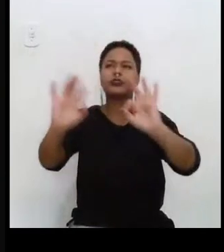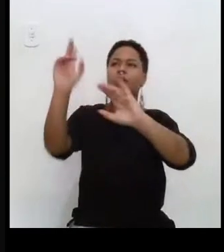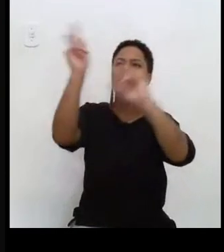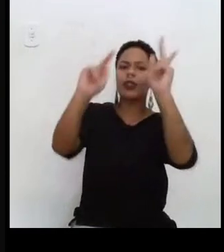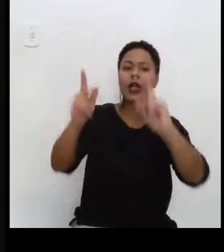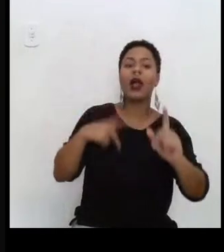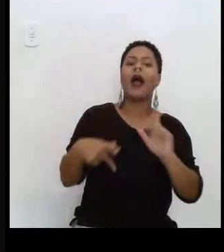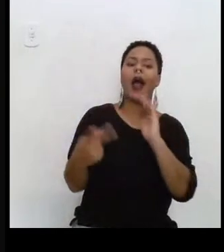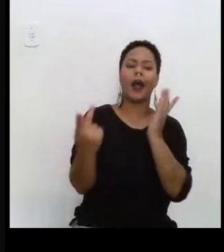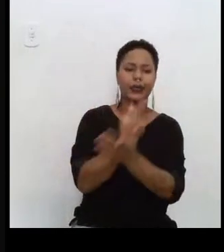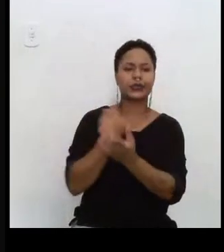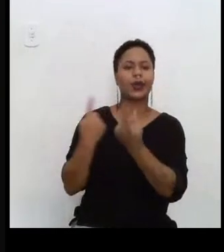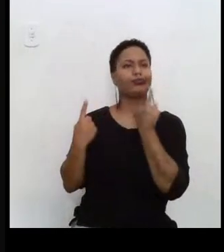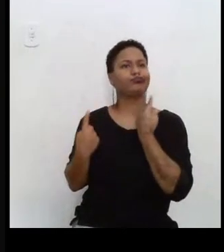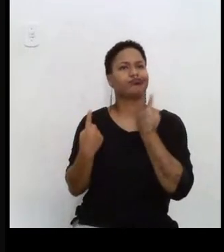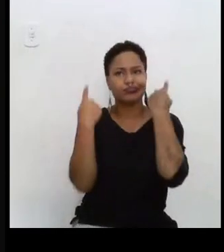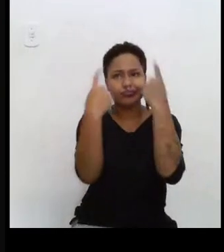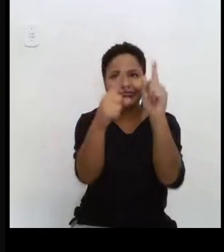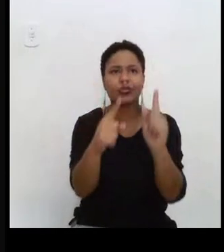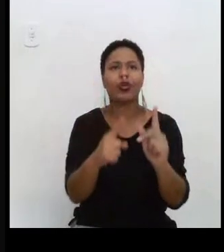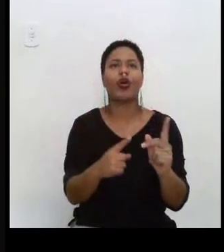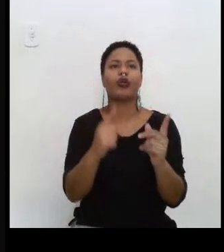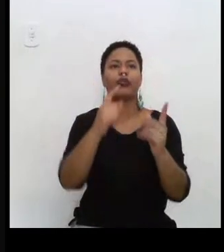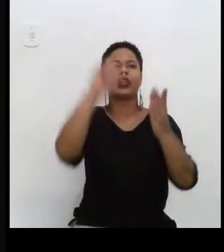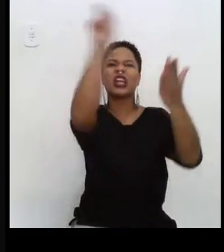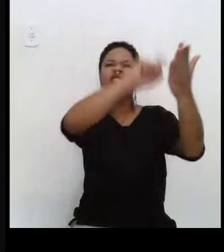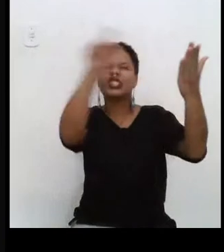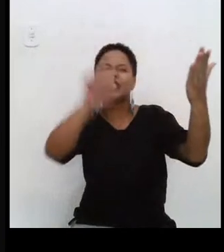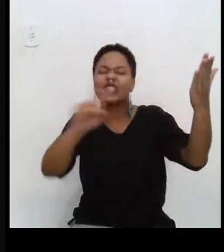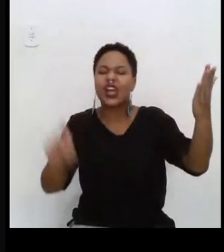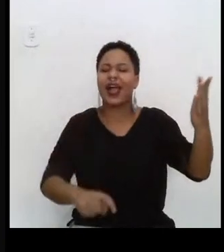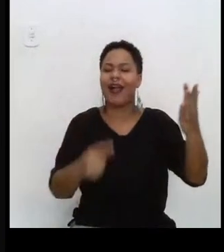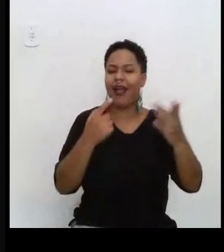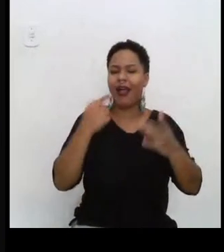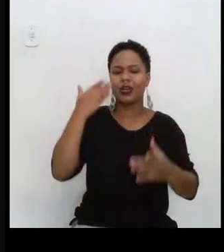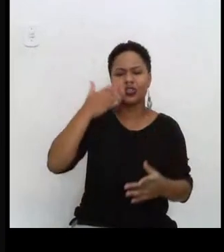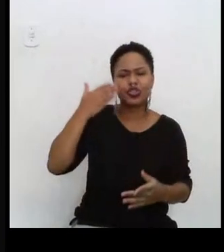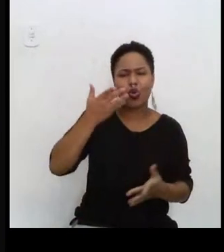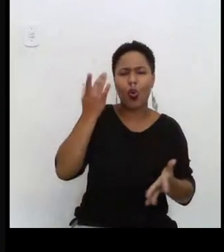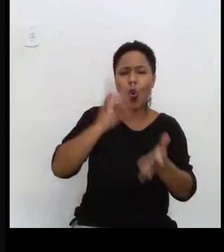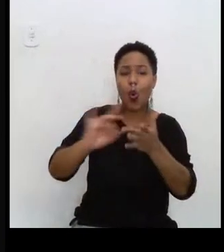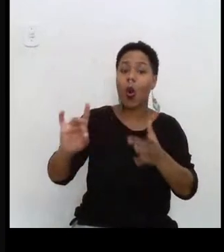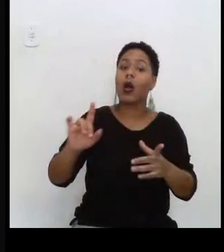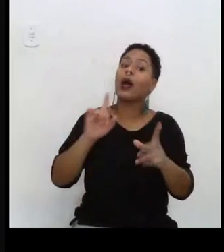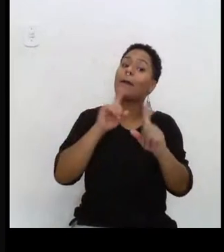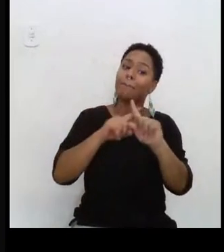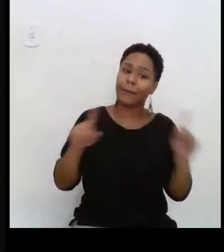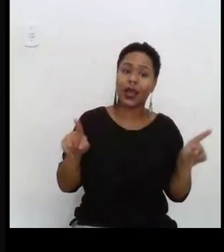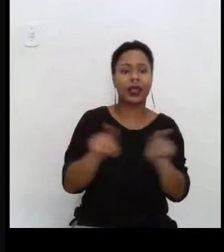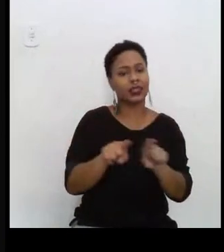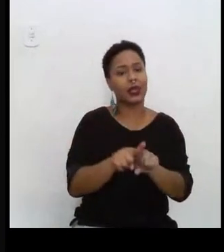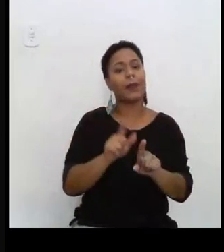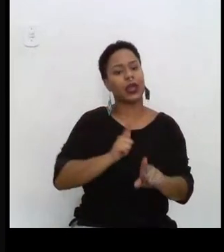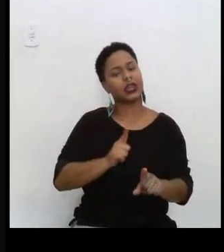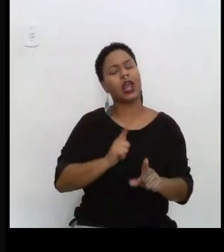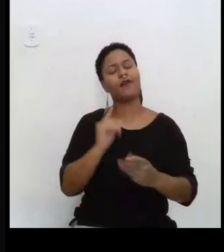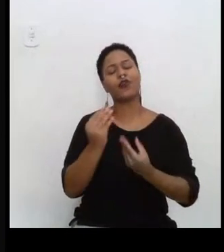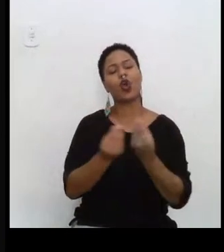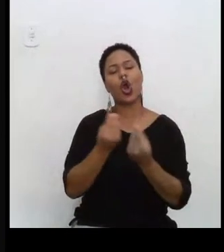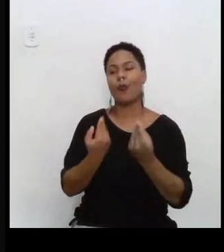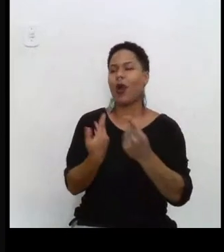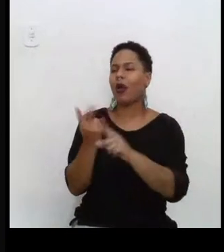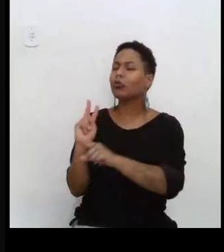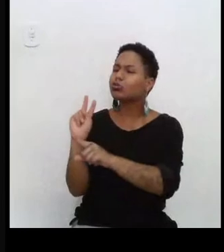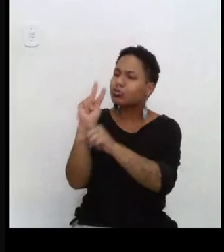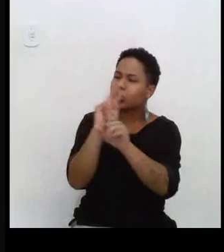do que comprei ou se os cursos de direito ninguém nasce cuidadosamente restaurados e Gwen